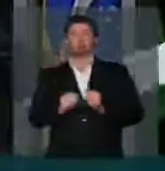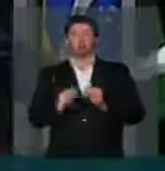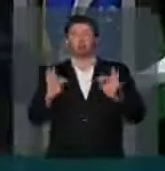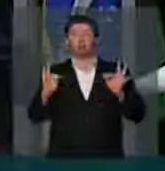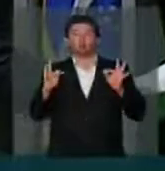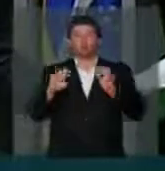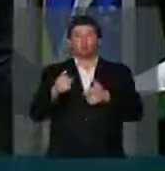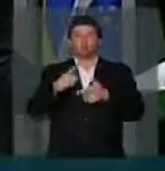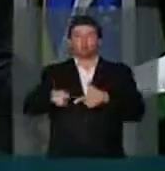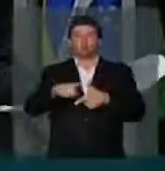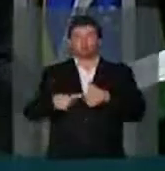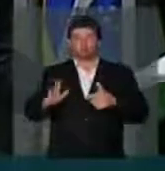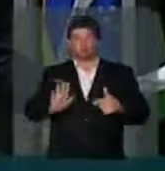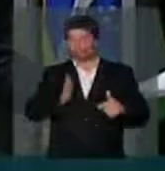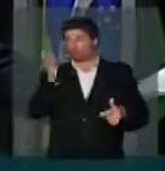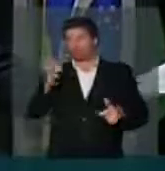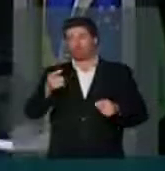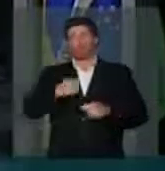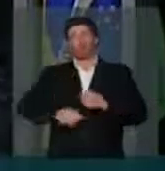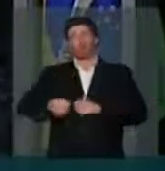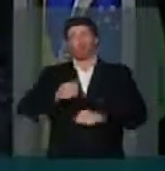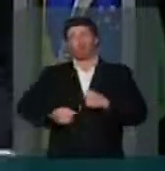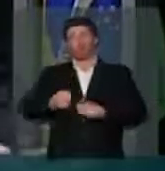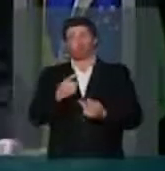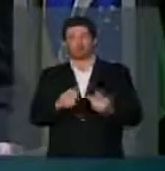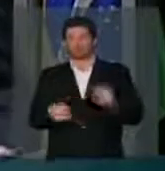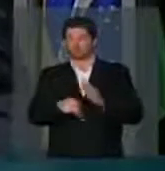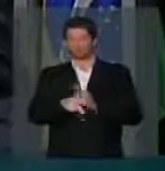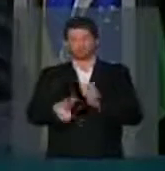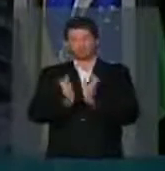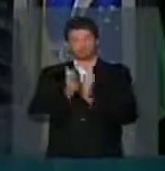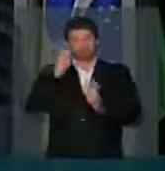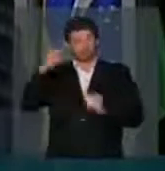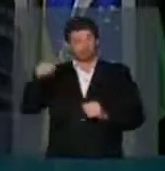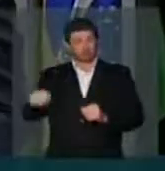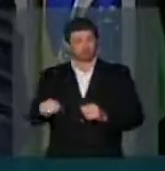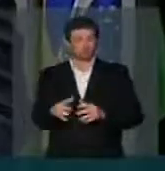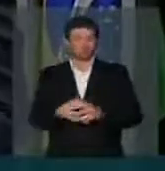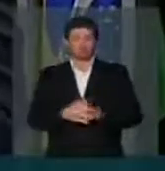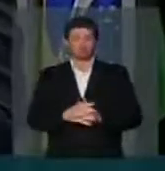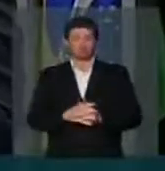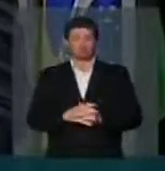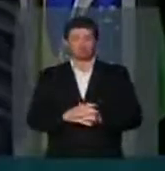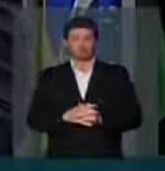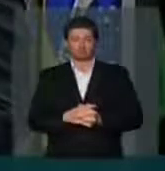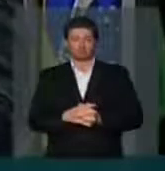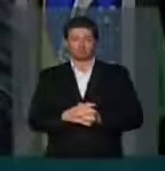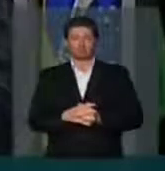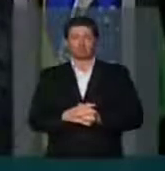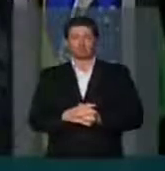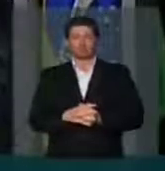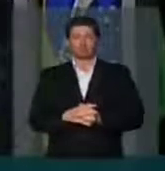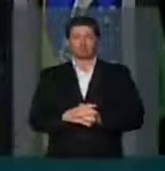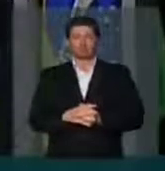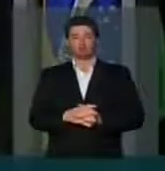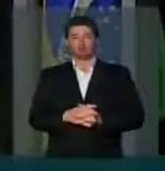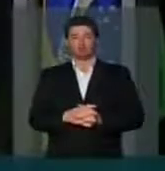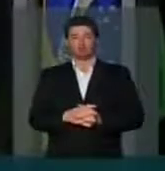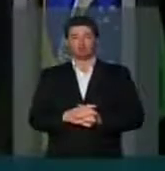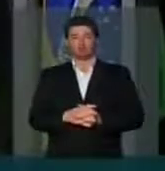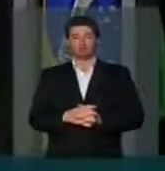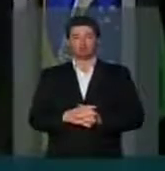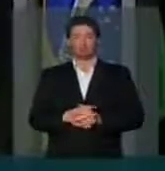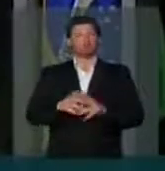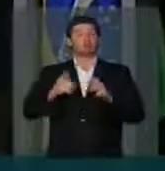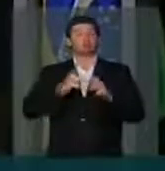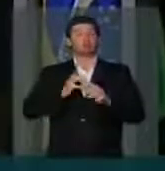todos os atos lesivos e de corrupção desse partido, Partido dos Trabalhadores, e do PT, que está aí. Mas nós temos